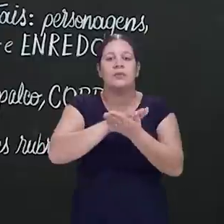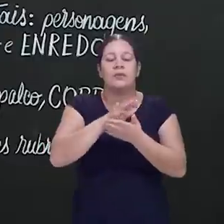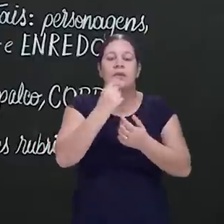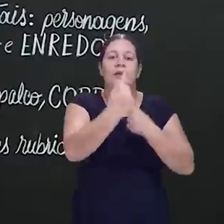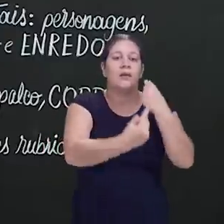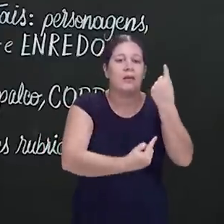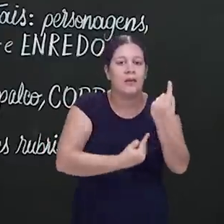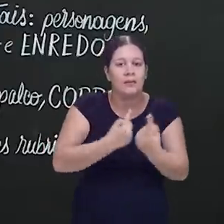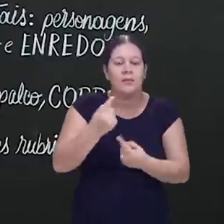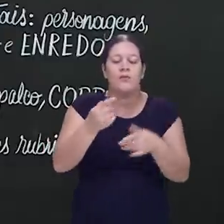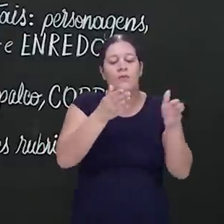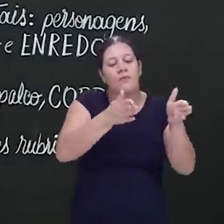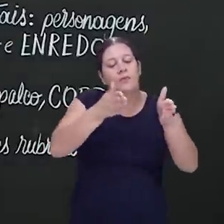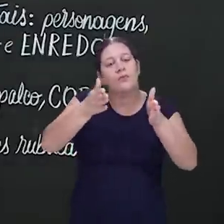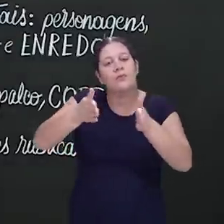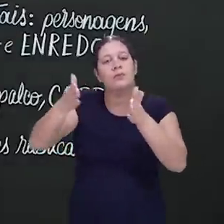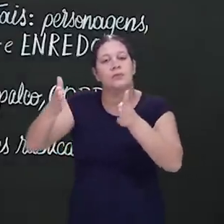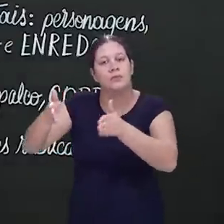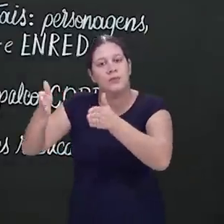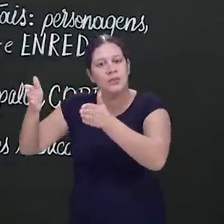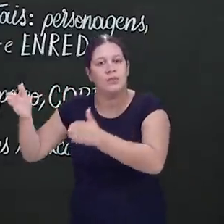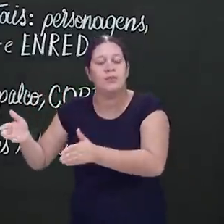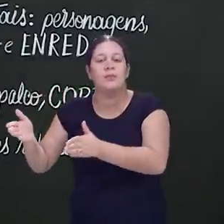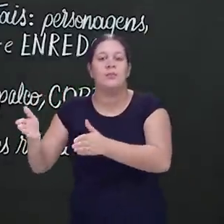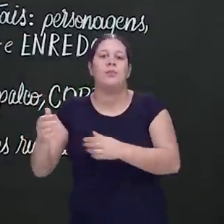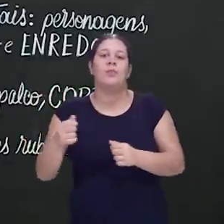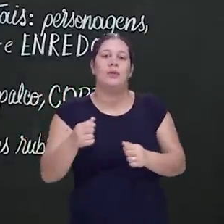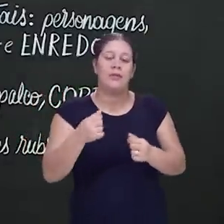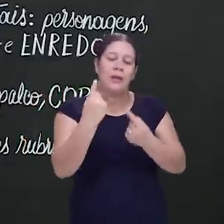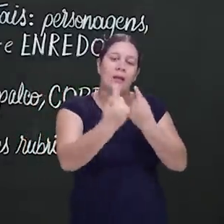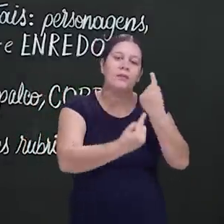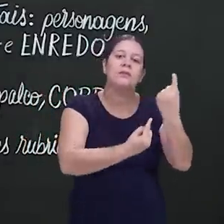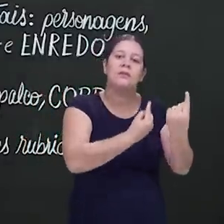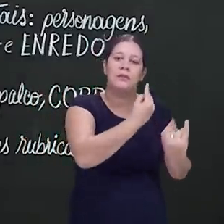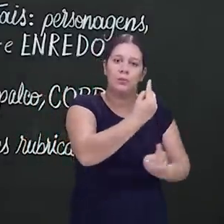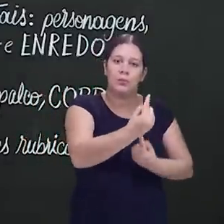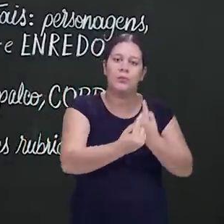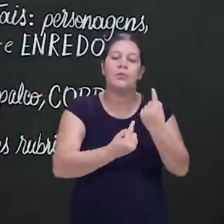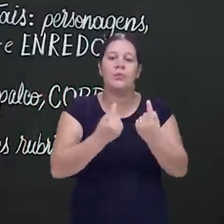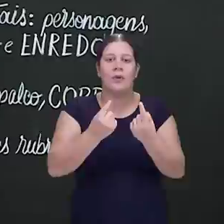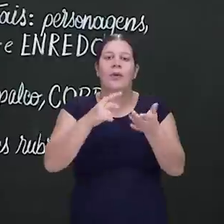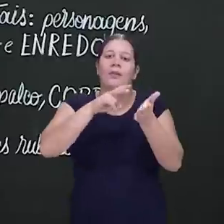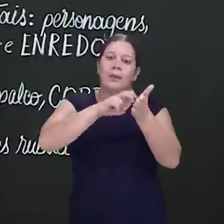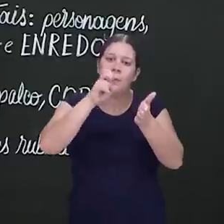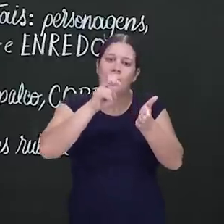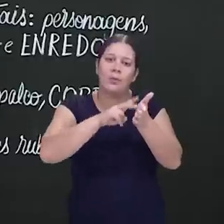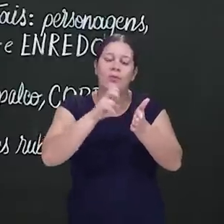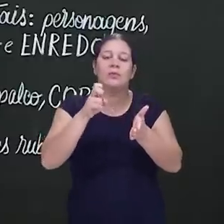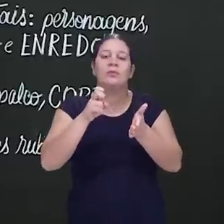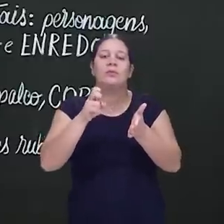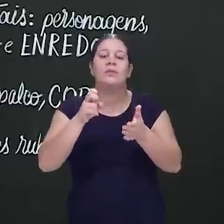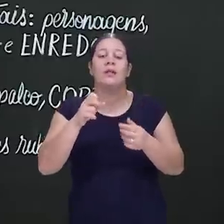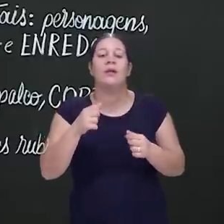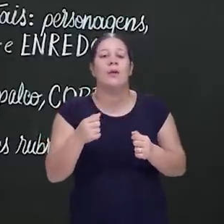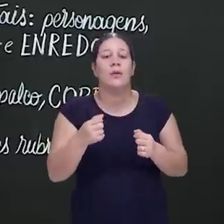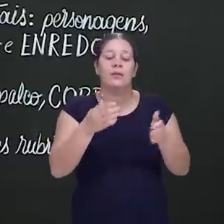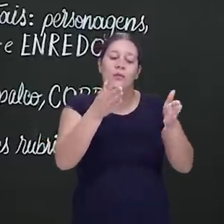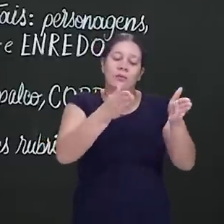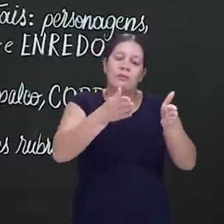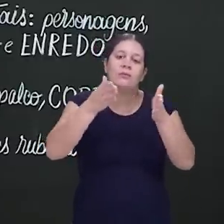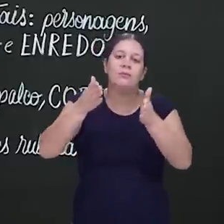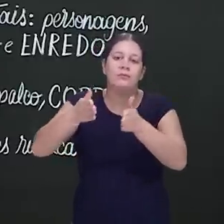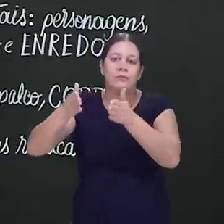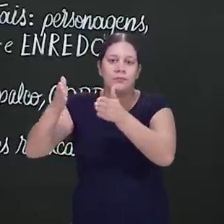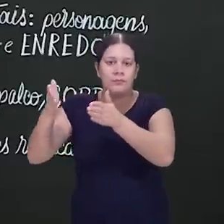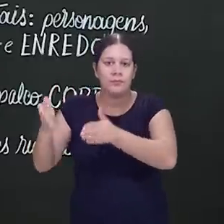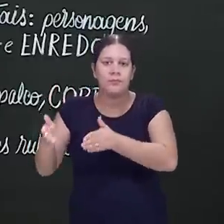Cada fase da vida pode representar um ato, por exemplo, porque as cenas compõem uma unidade temática. De todo modo, a cena reúne